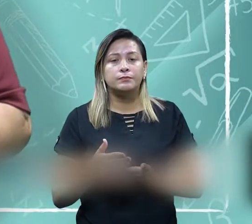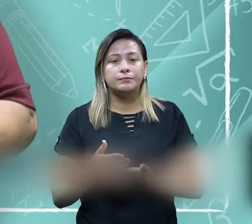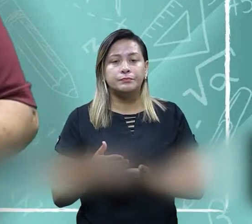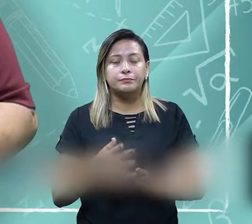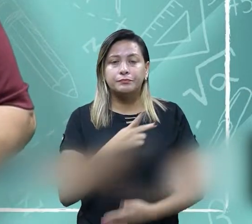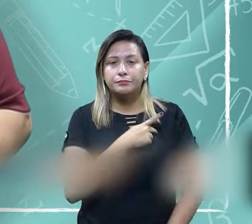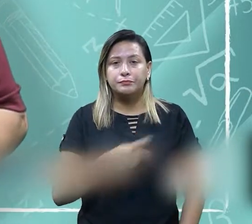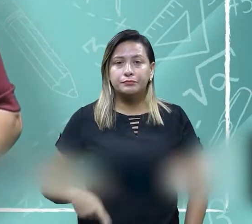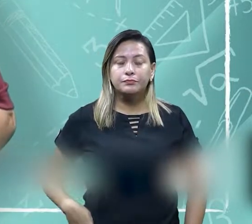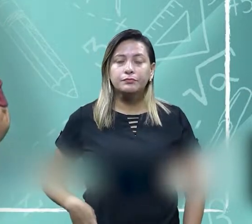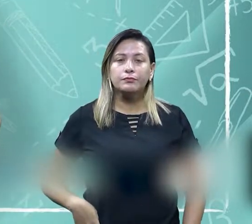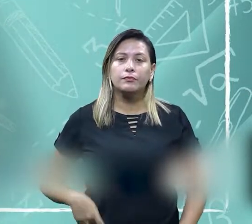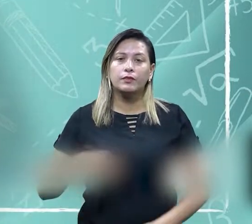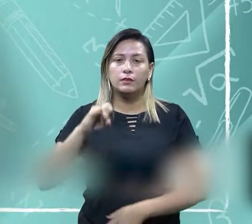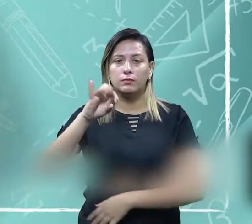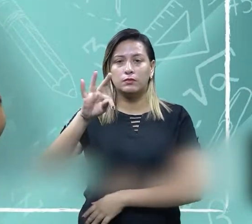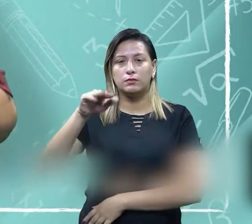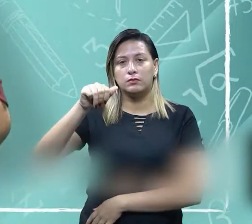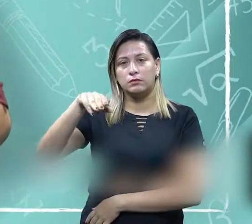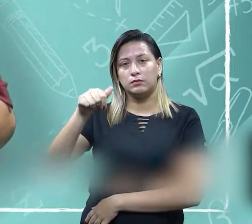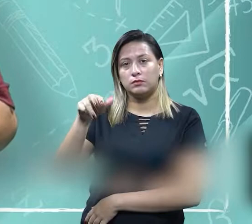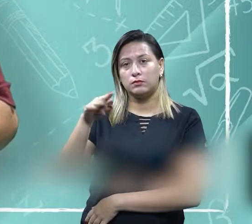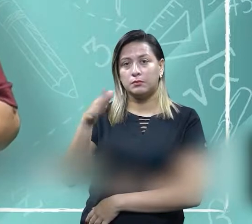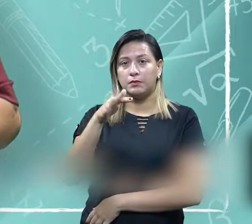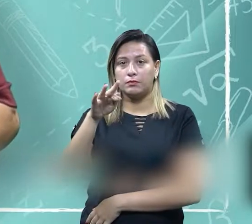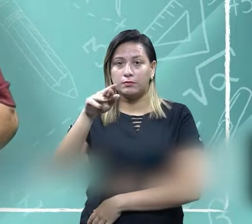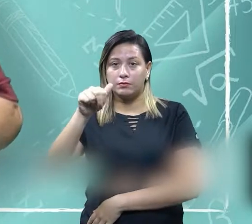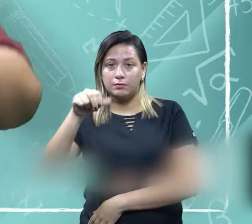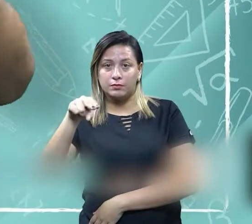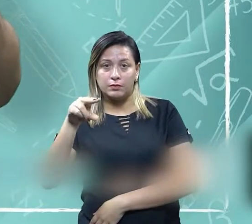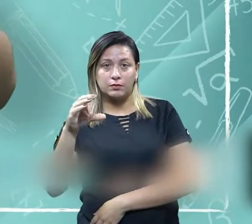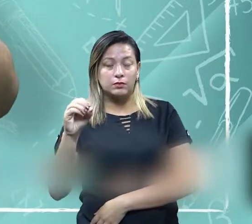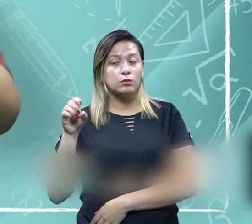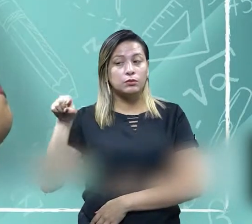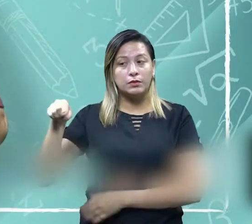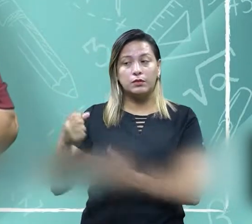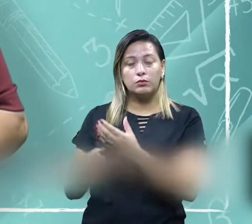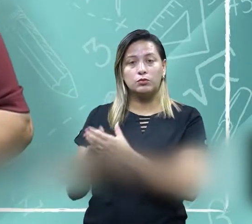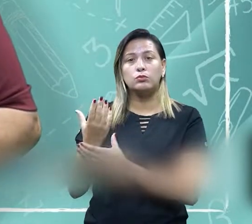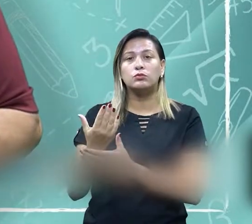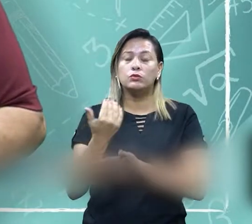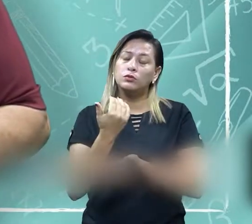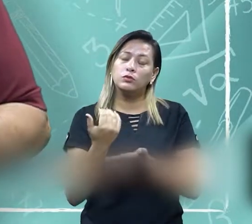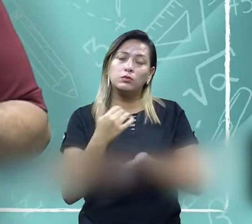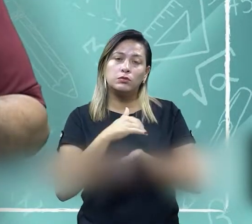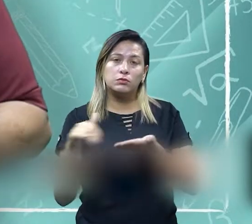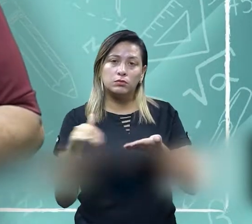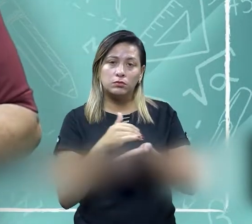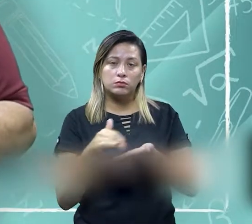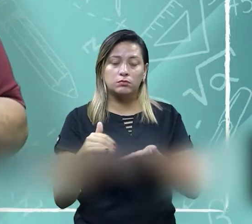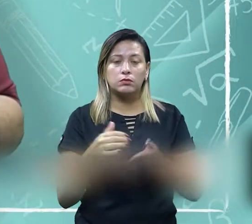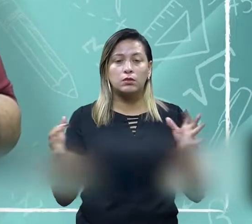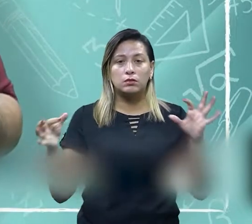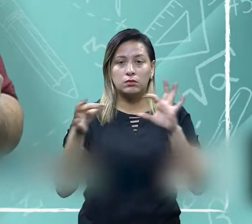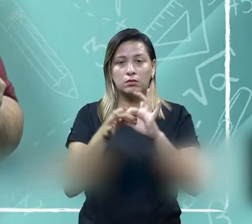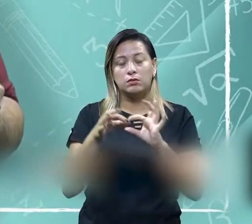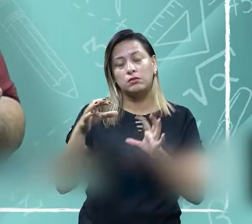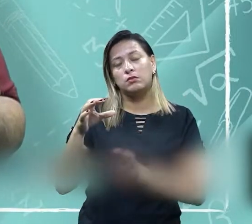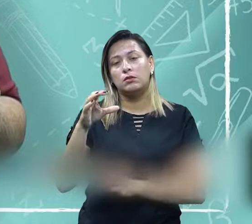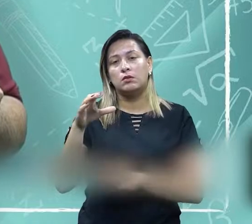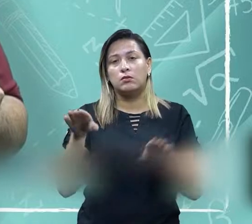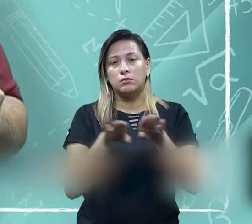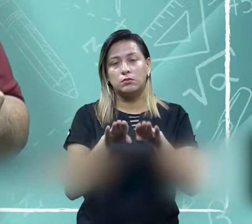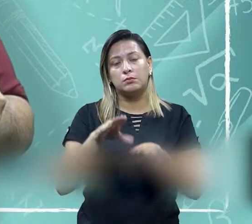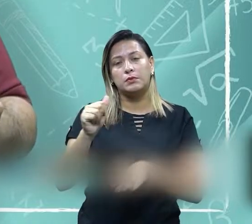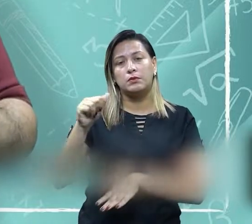uma secretaria, e ele está ligado diretamente ao CAMEX, tá bom? E a ideia é exatamente